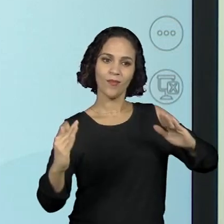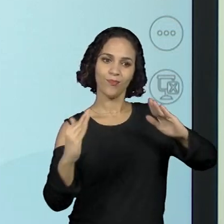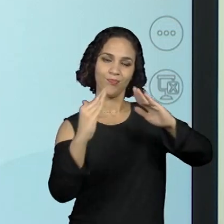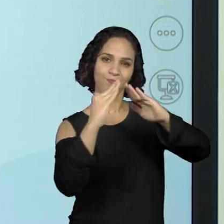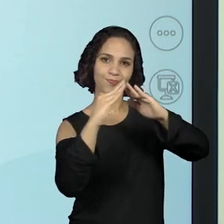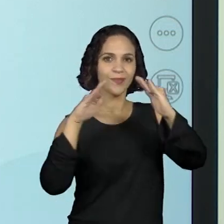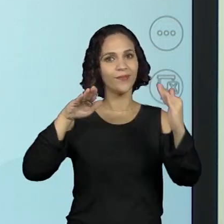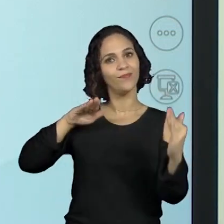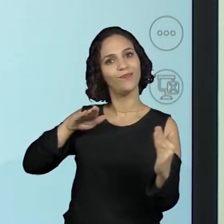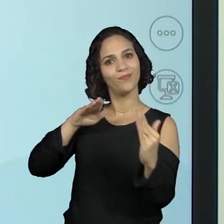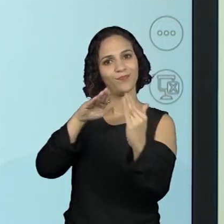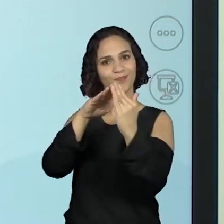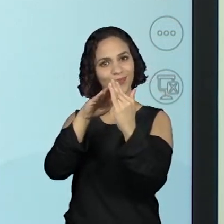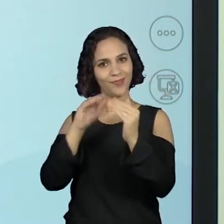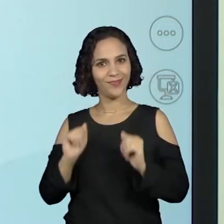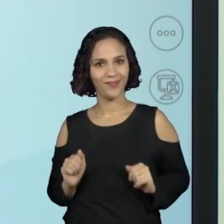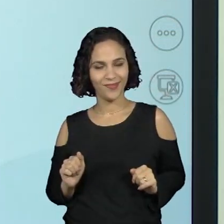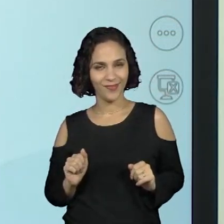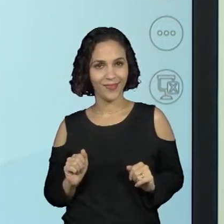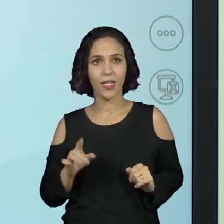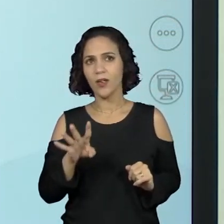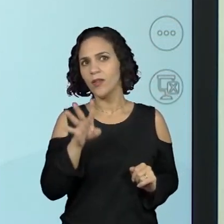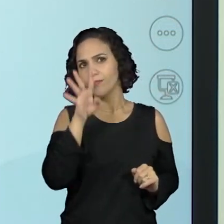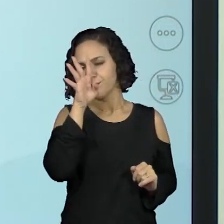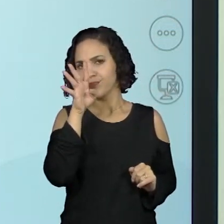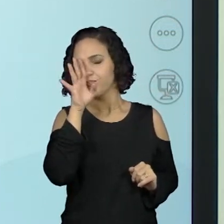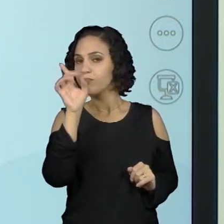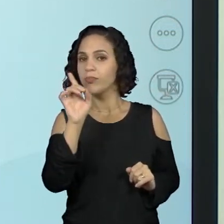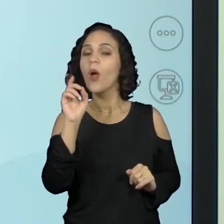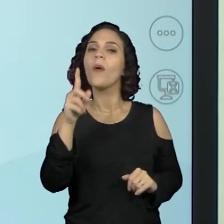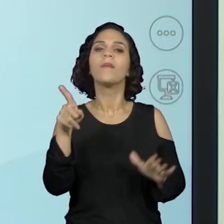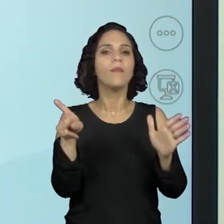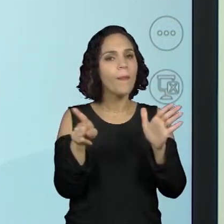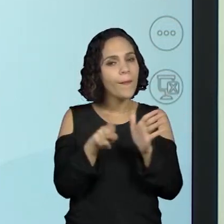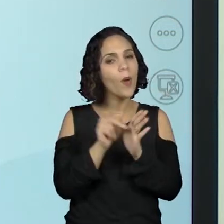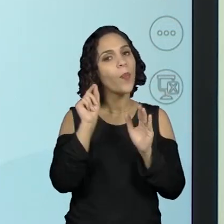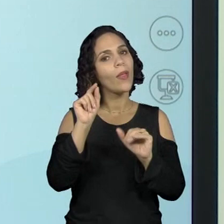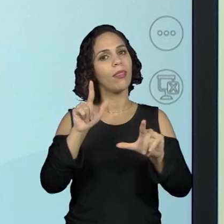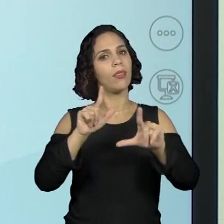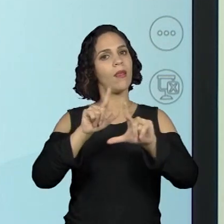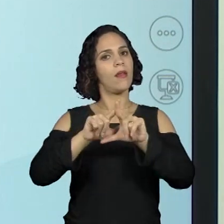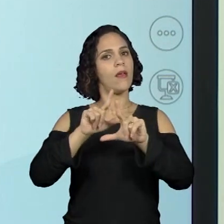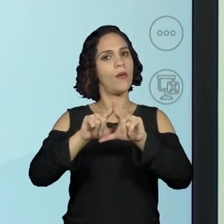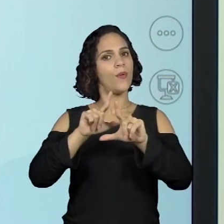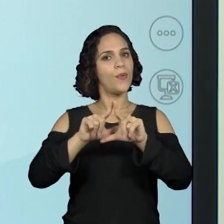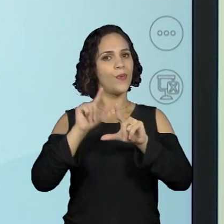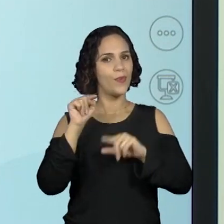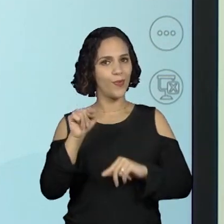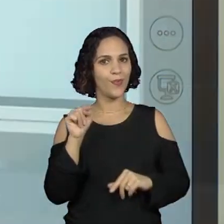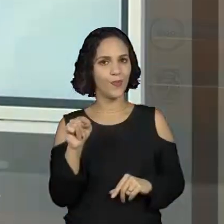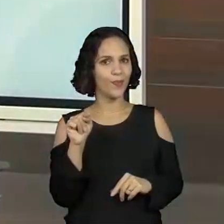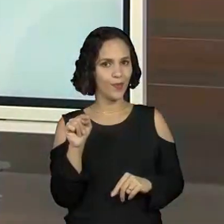maneira? Não uma face aleatória, uma face triangular.